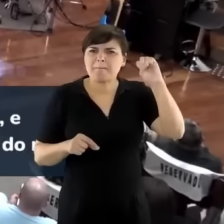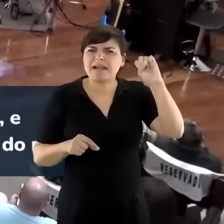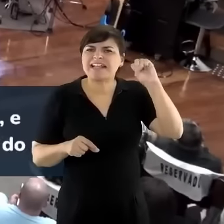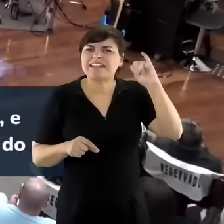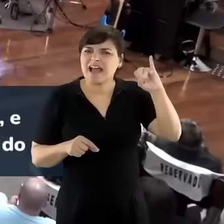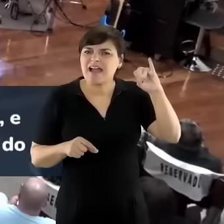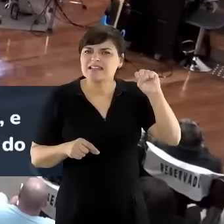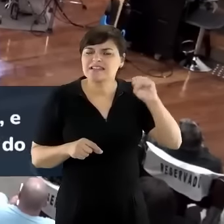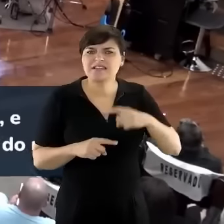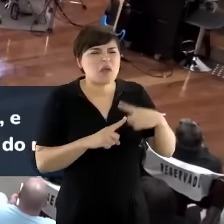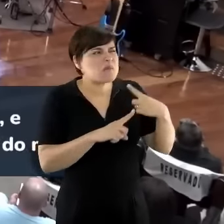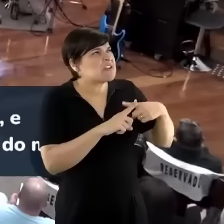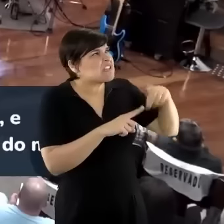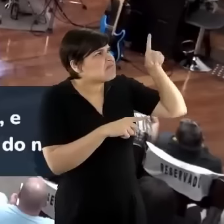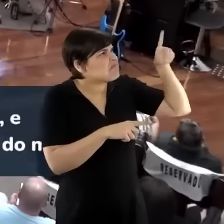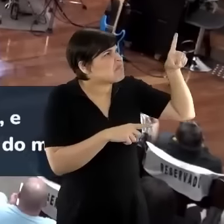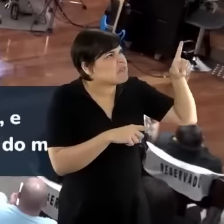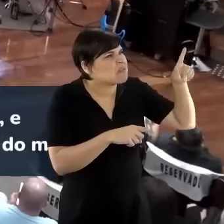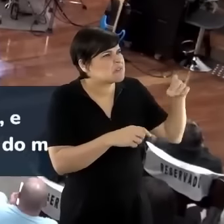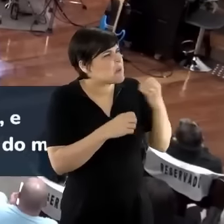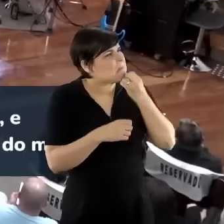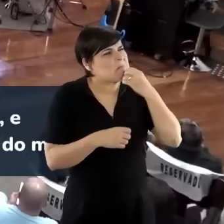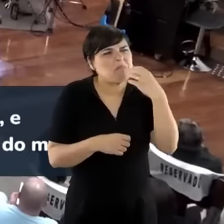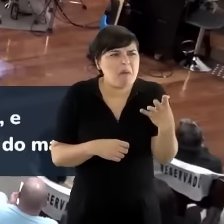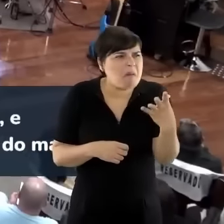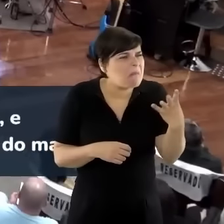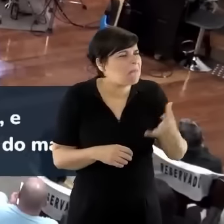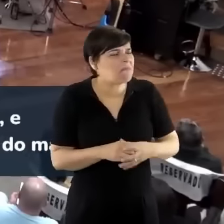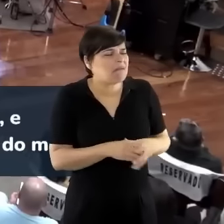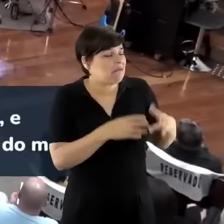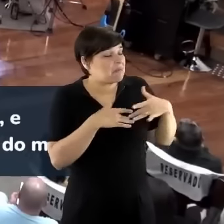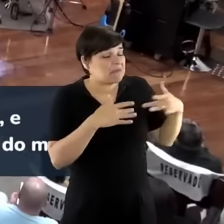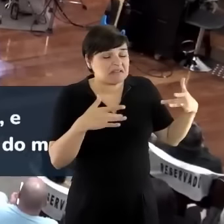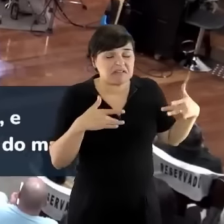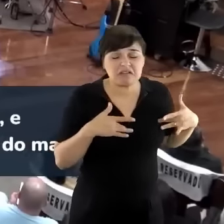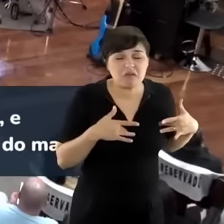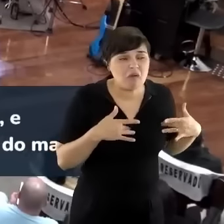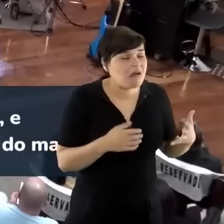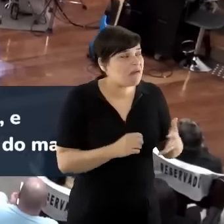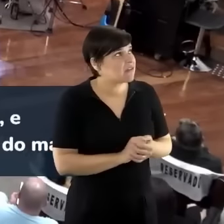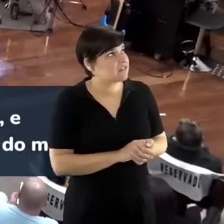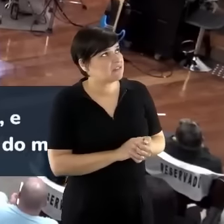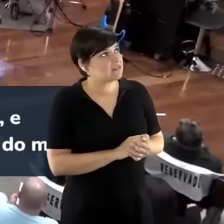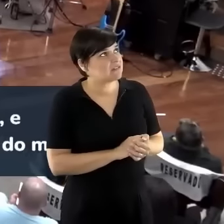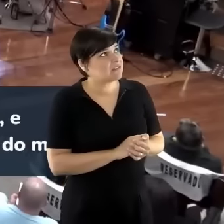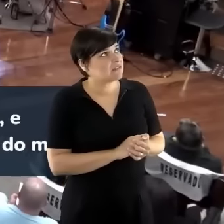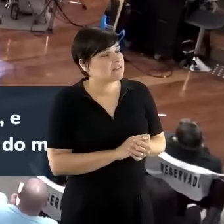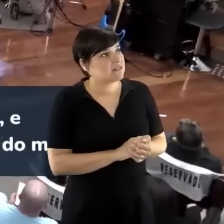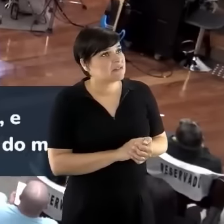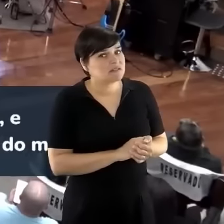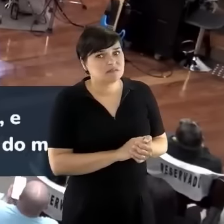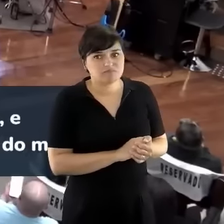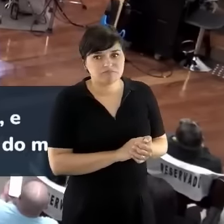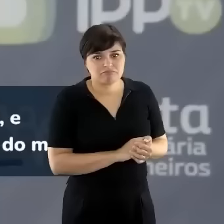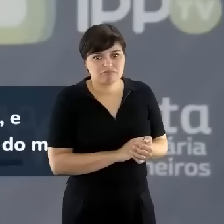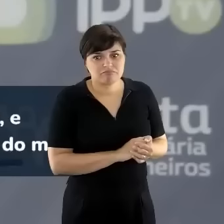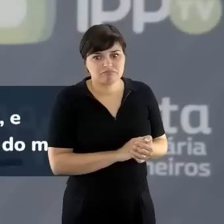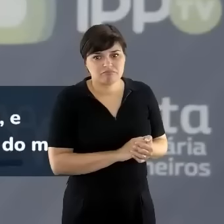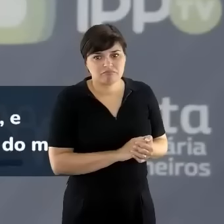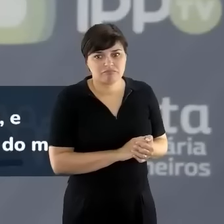Clemente e misericordioso e tardin irar-se e grande idade e te arrependes do Mal nós gostamos